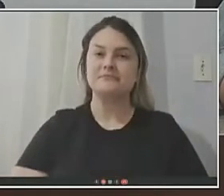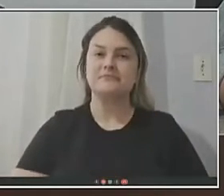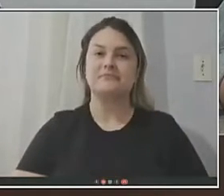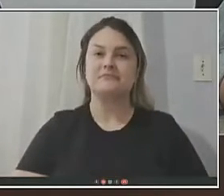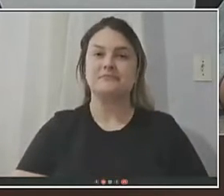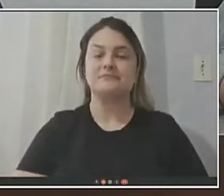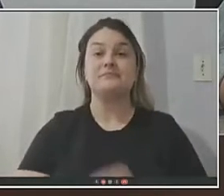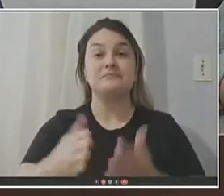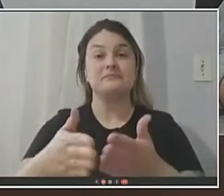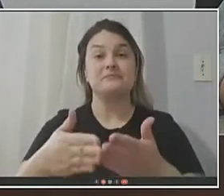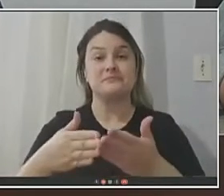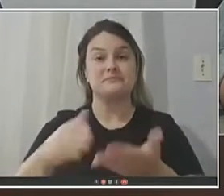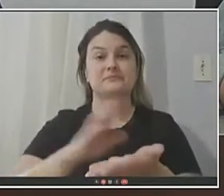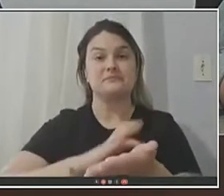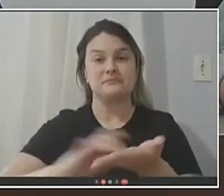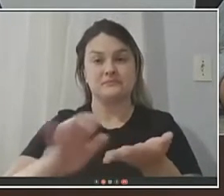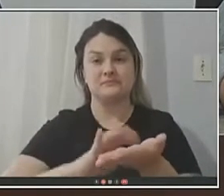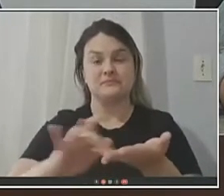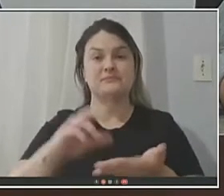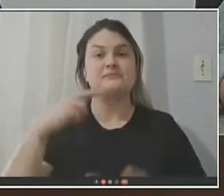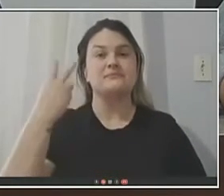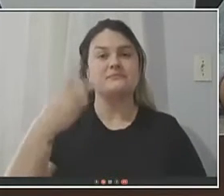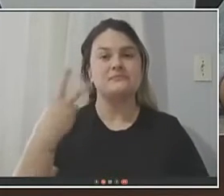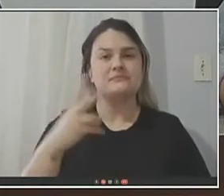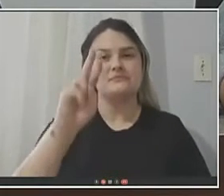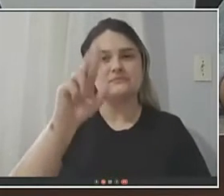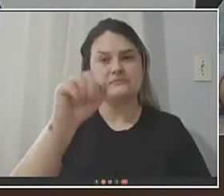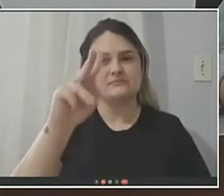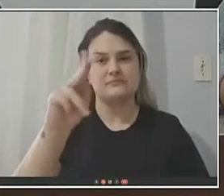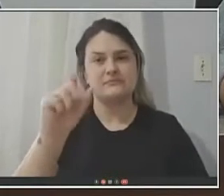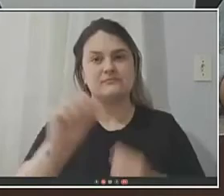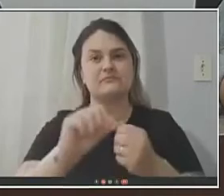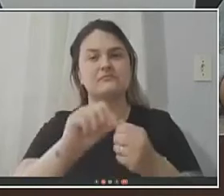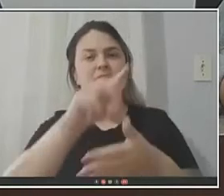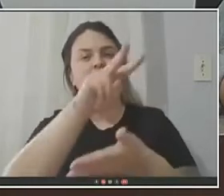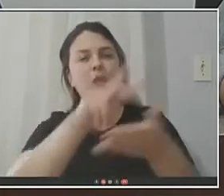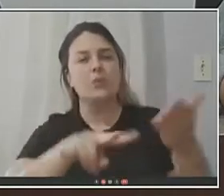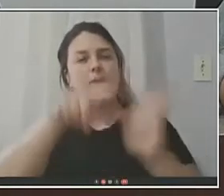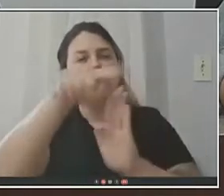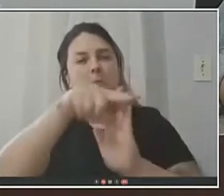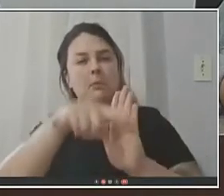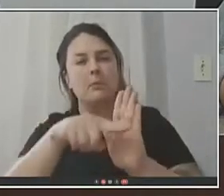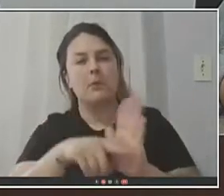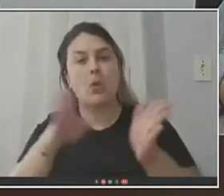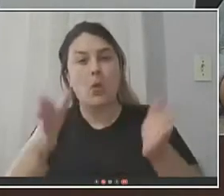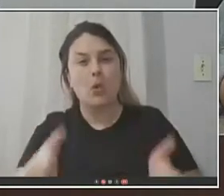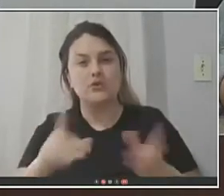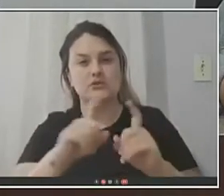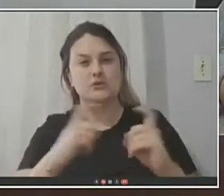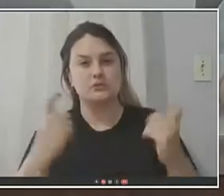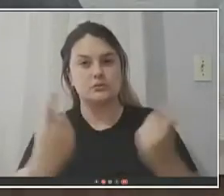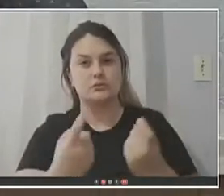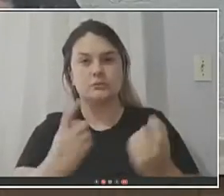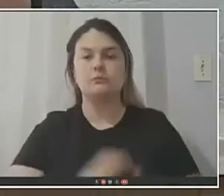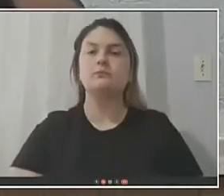Solicito ao secretário Waldir Rático para que proceda a leitura da matéria constante nesta sessão extraordinária.